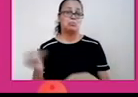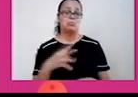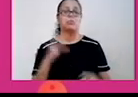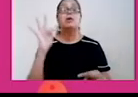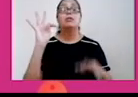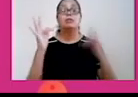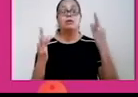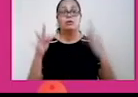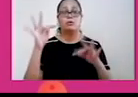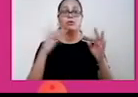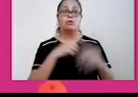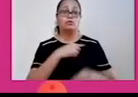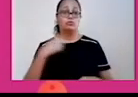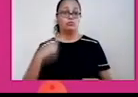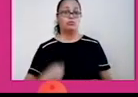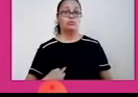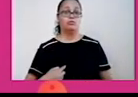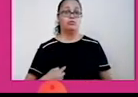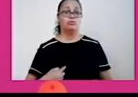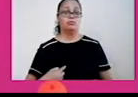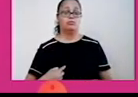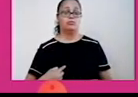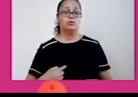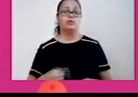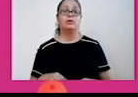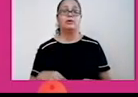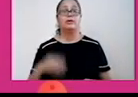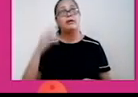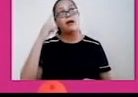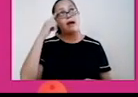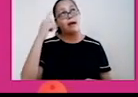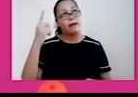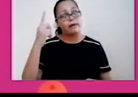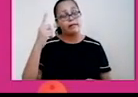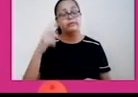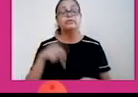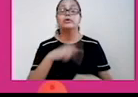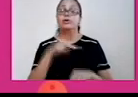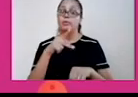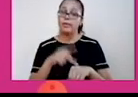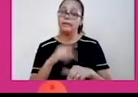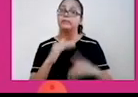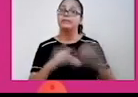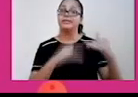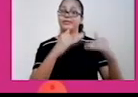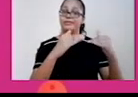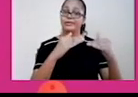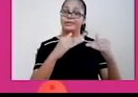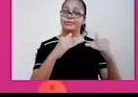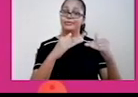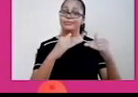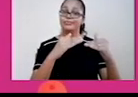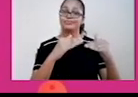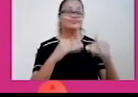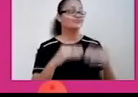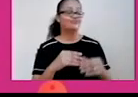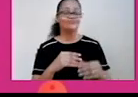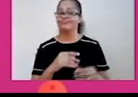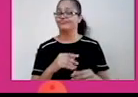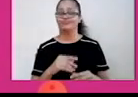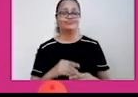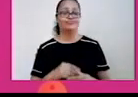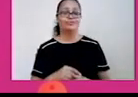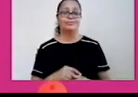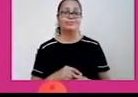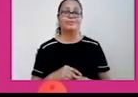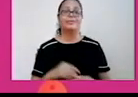gente vê chinesa, né? Mundo afora, a gente acaba achando que a China é um país desenvolvido. Não é. Essa é uma característica, né? O domínio